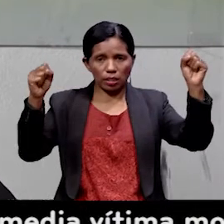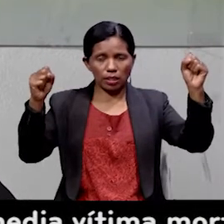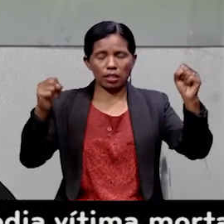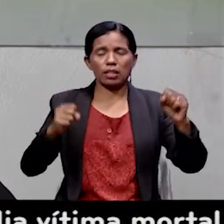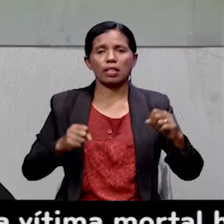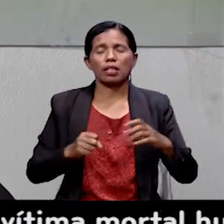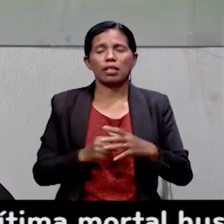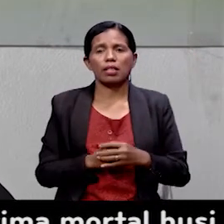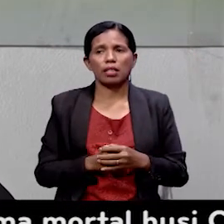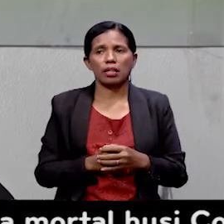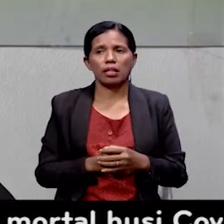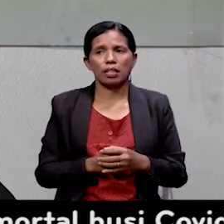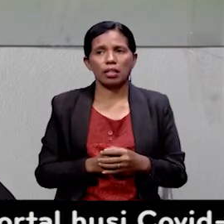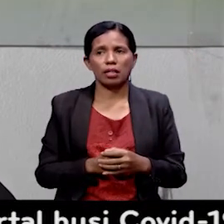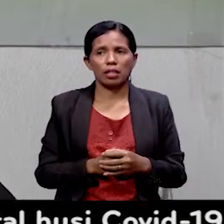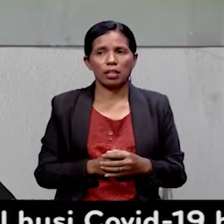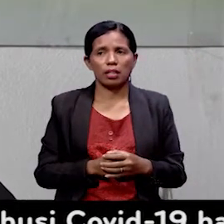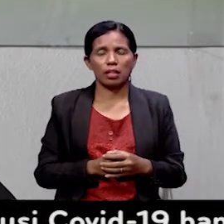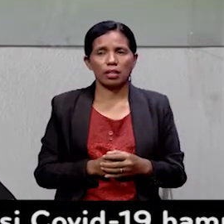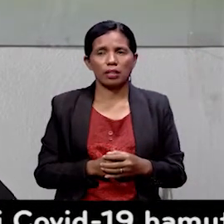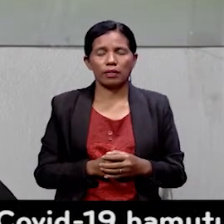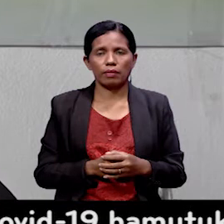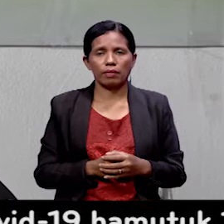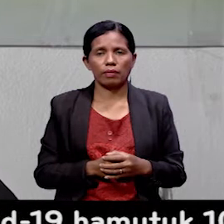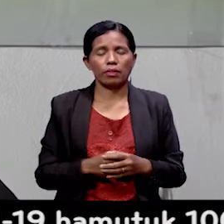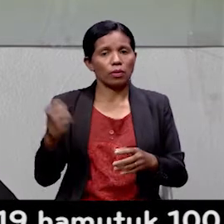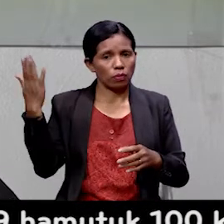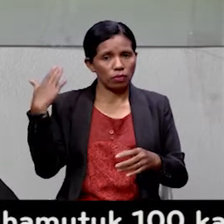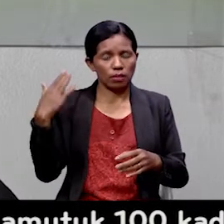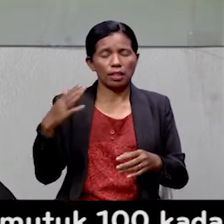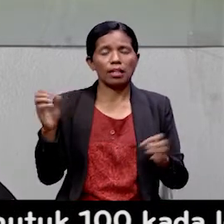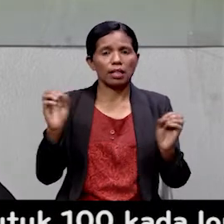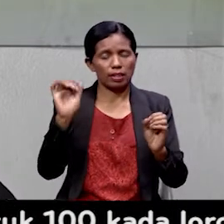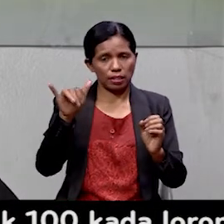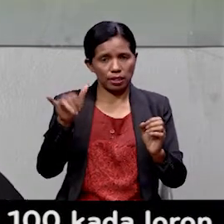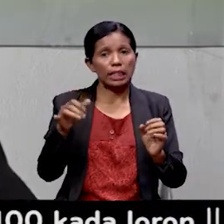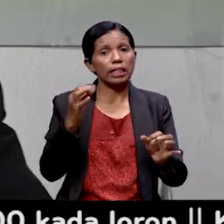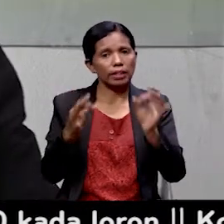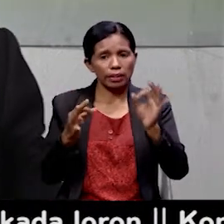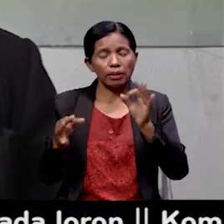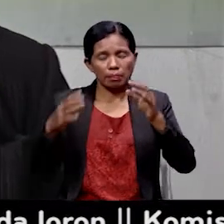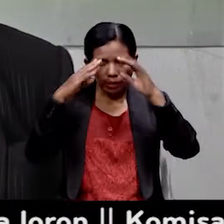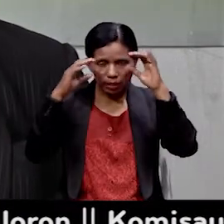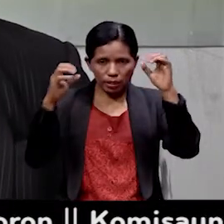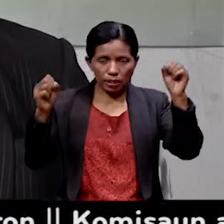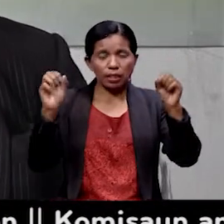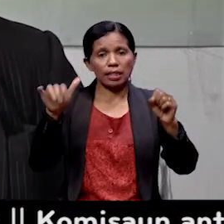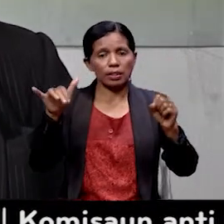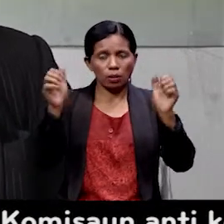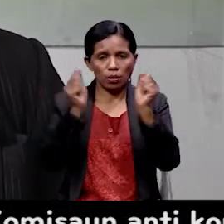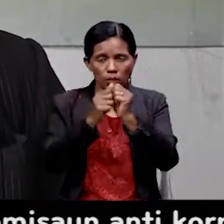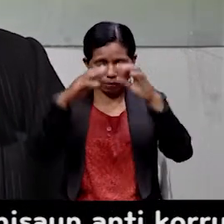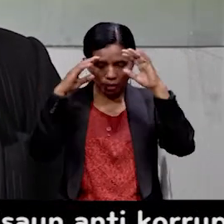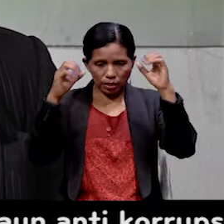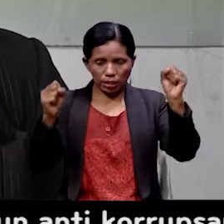perdão, hoje nem la concorda, nunca falei. Se concorda com o Presidente da República, então será a